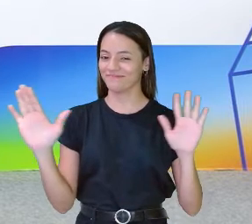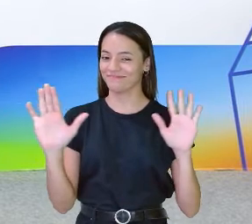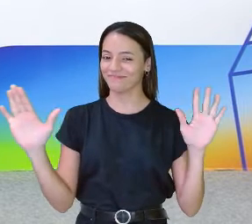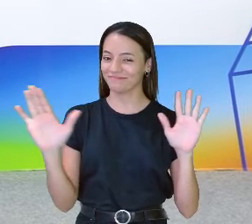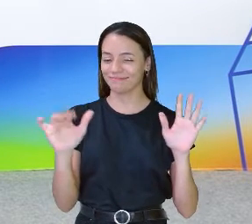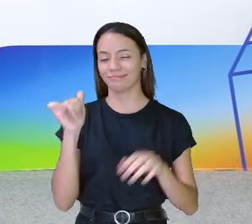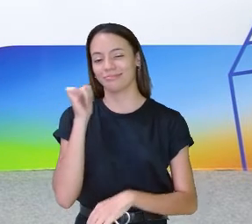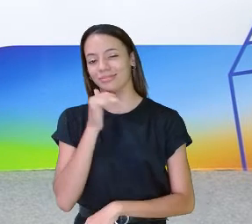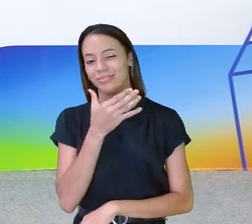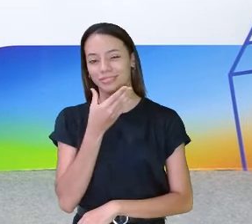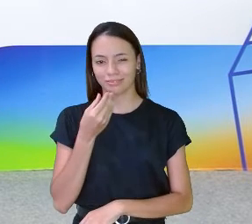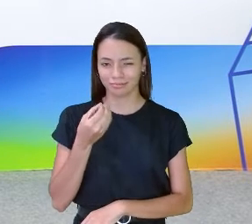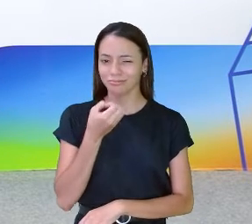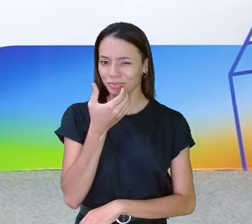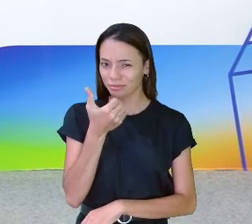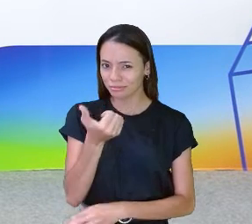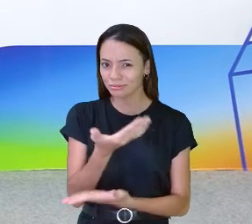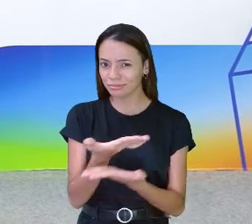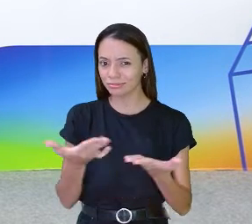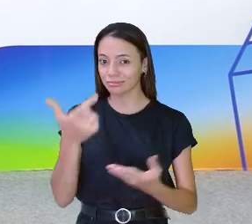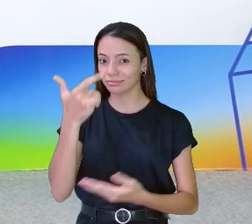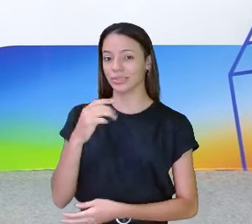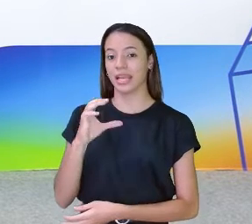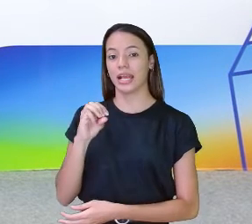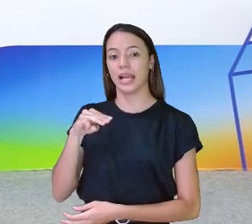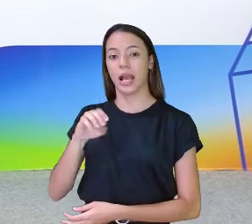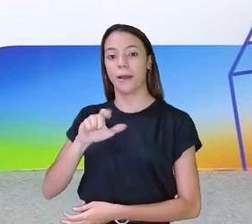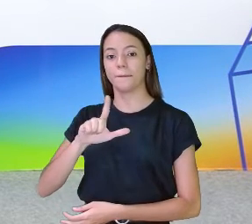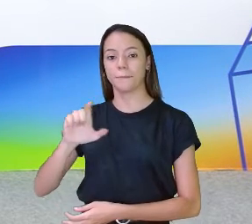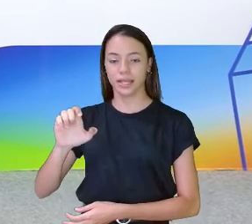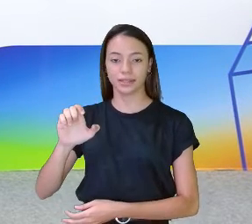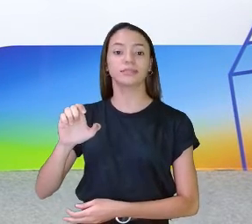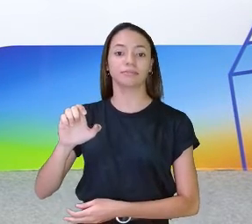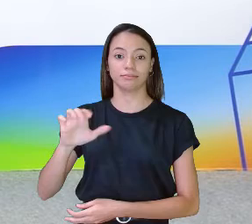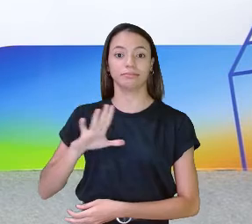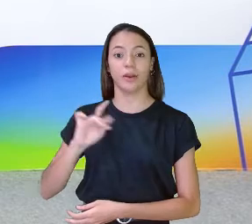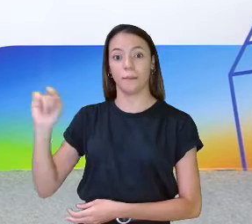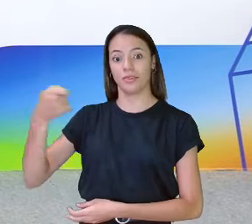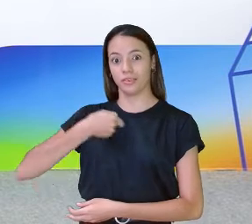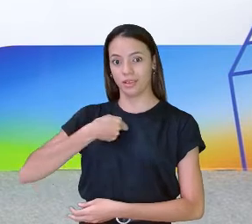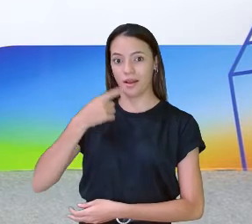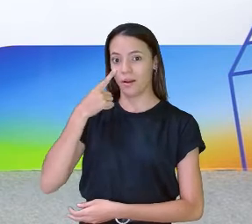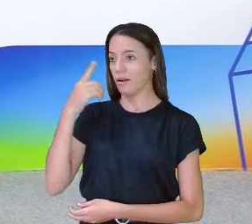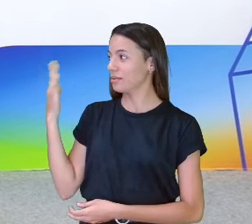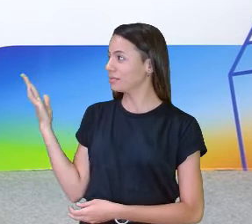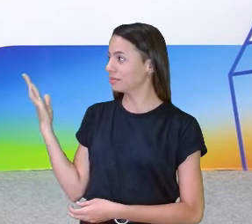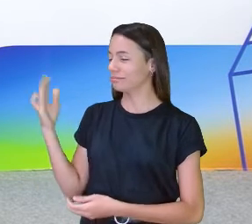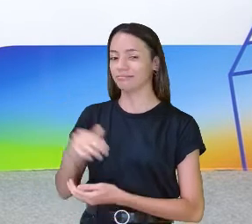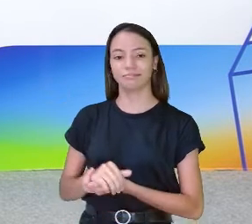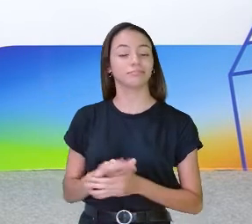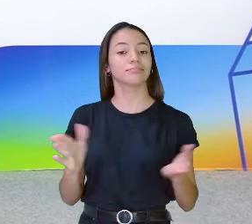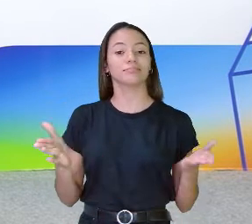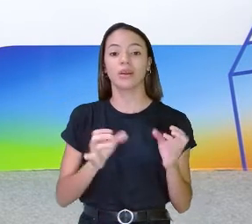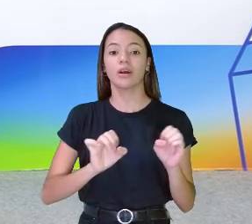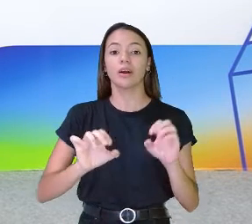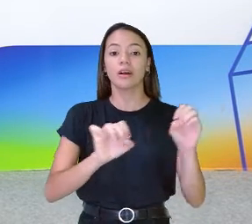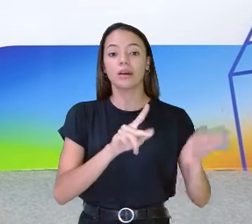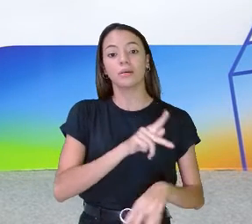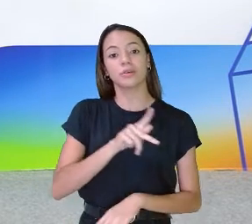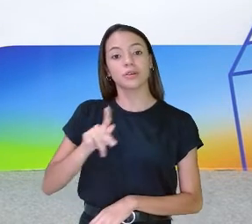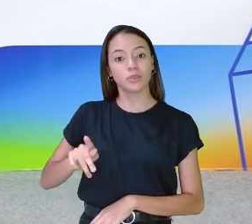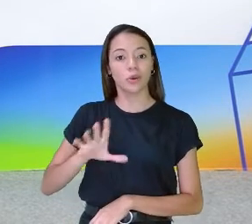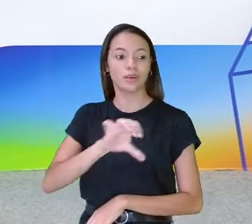Olá, meninas e meninos, tudo bem? Eu sou Camille Borba e este é o meu sinal. E hoje eu serei a professora de vocês do